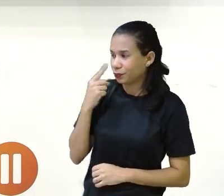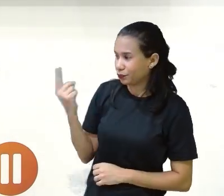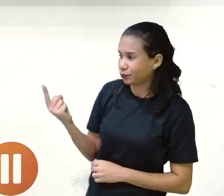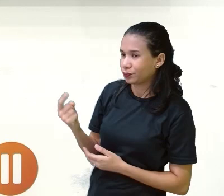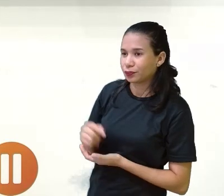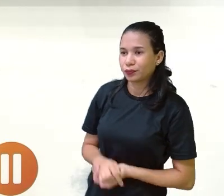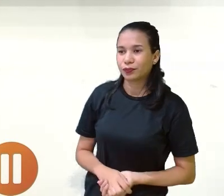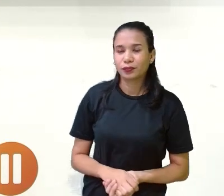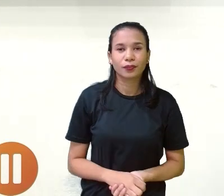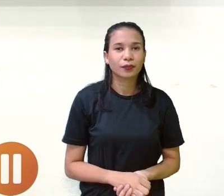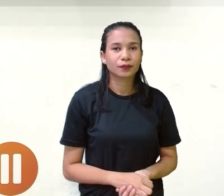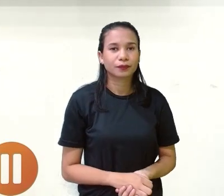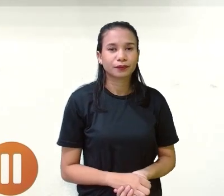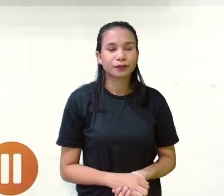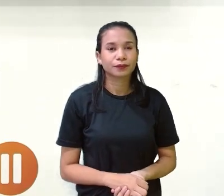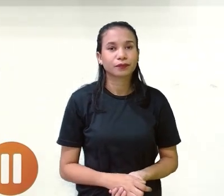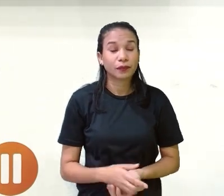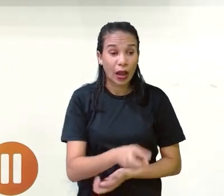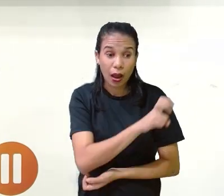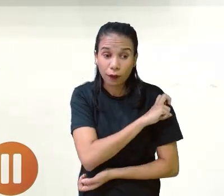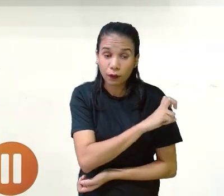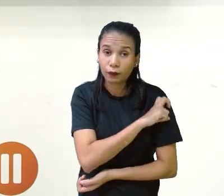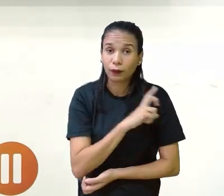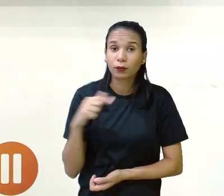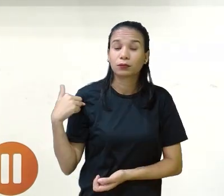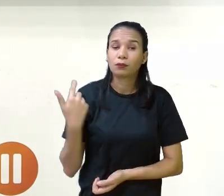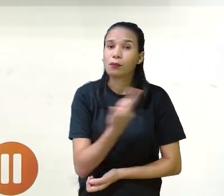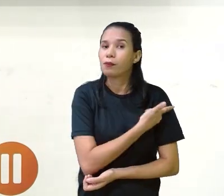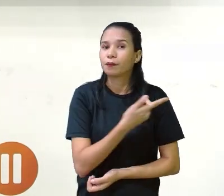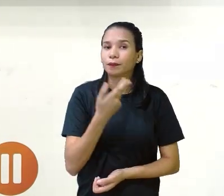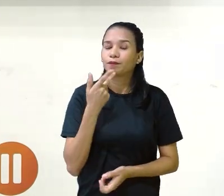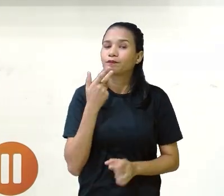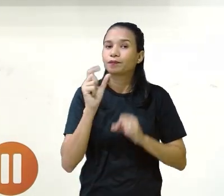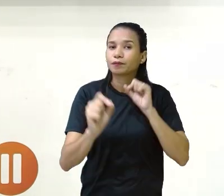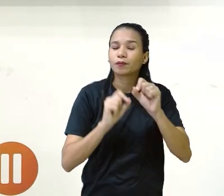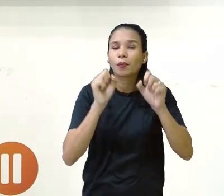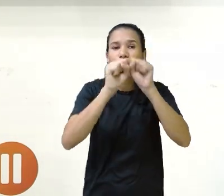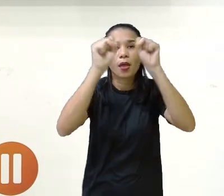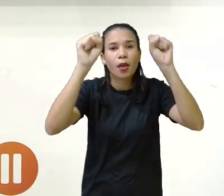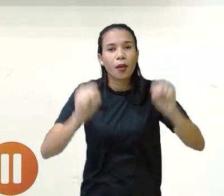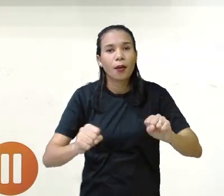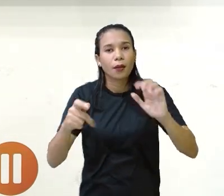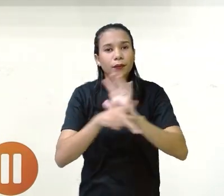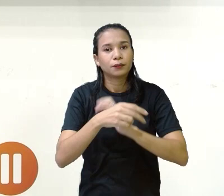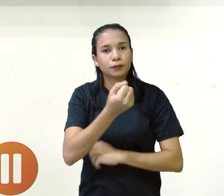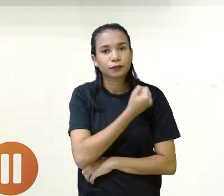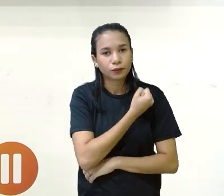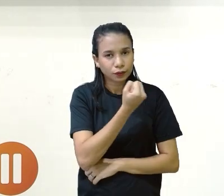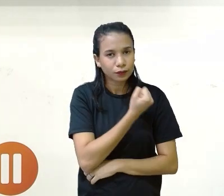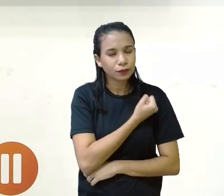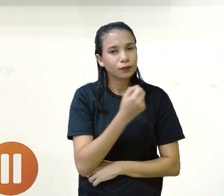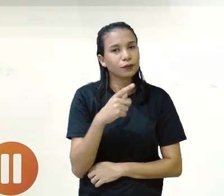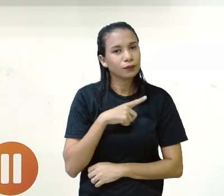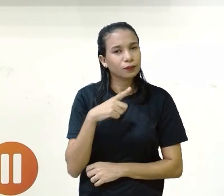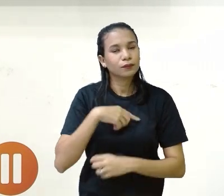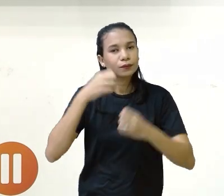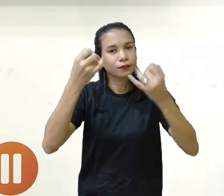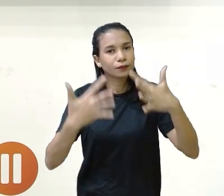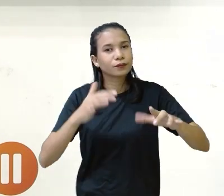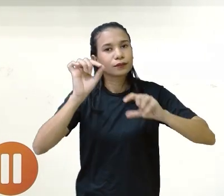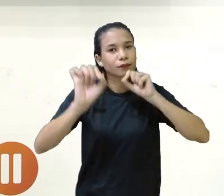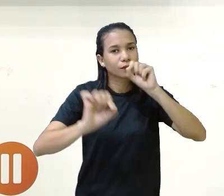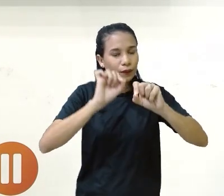como essa. Quinto ano, quando a gente fala de sistema de numeração decimal, a gente está falando